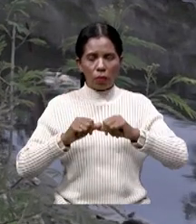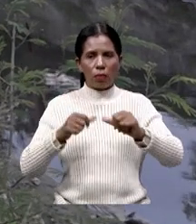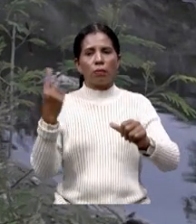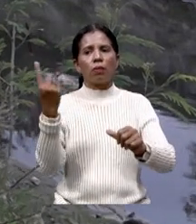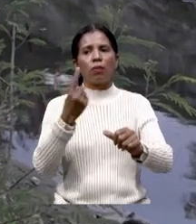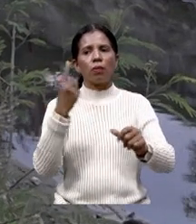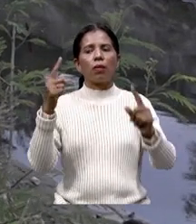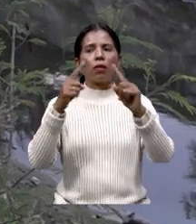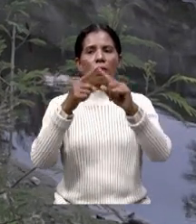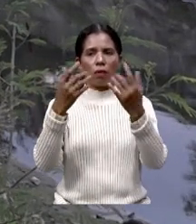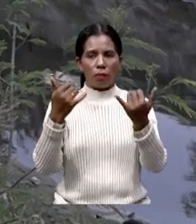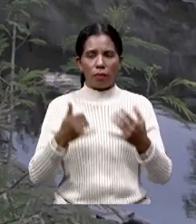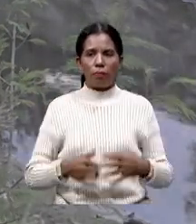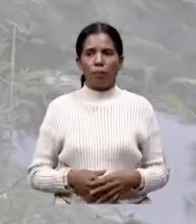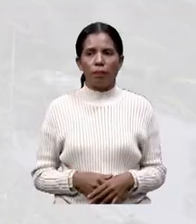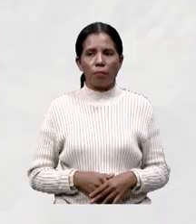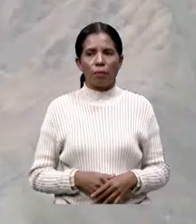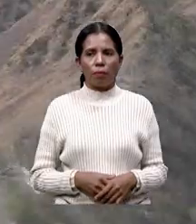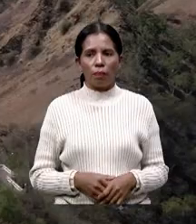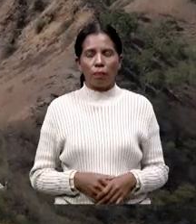fatin to o in lorong.